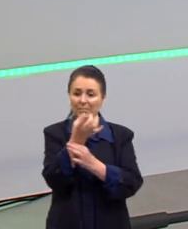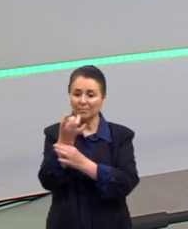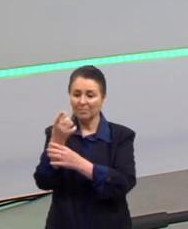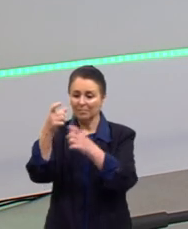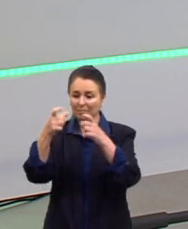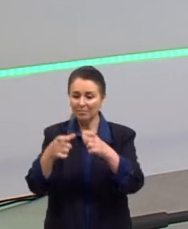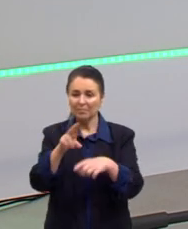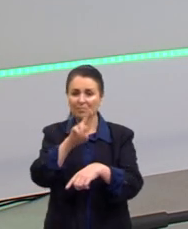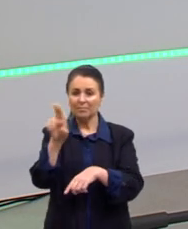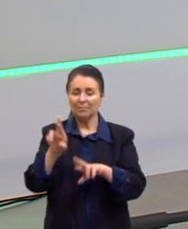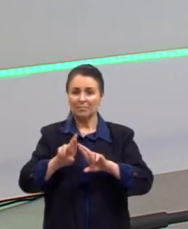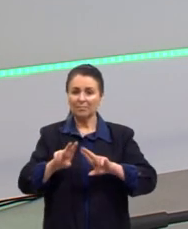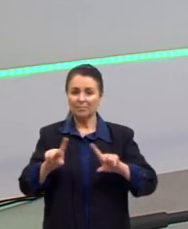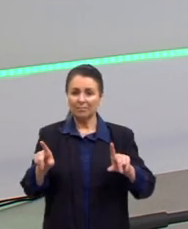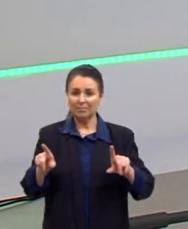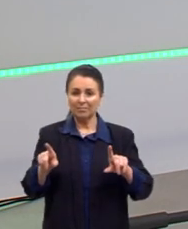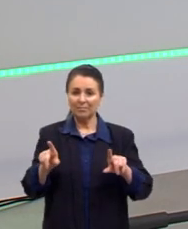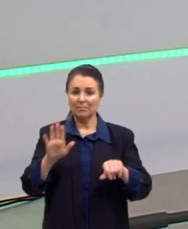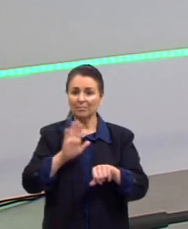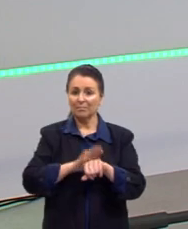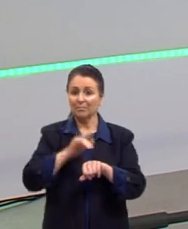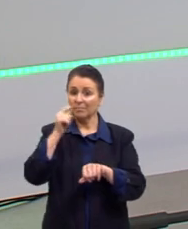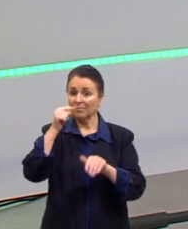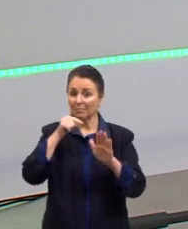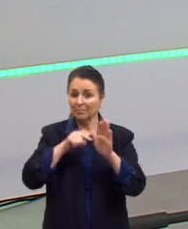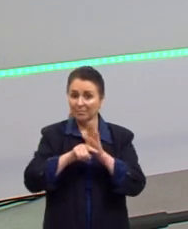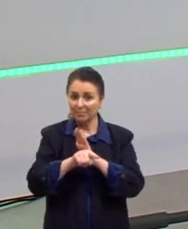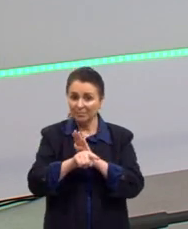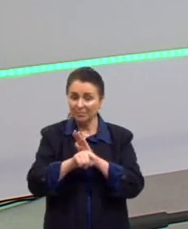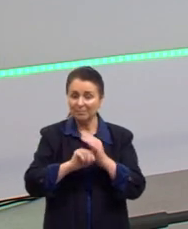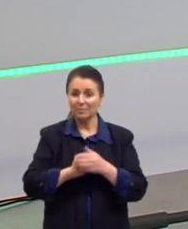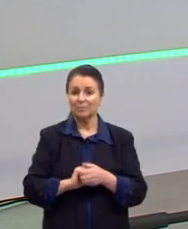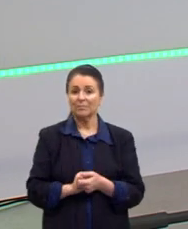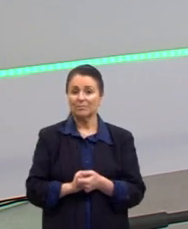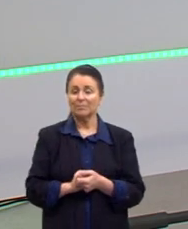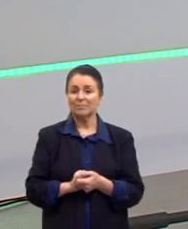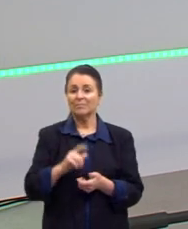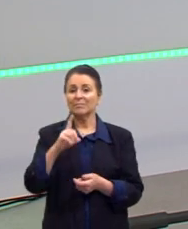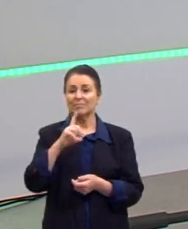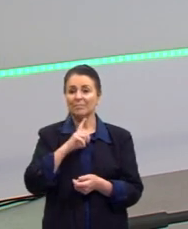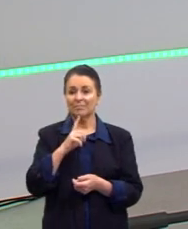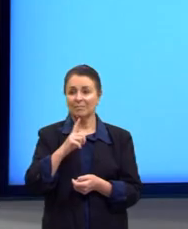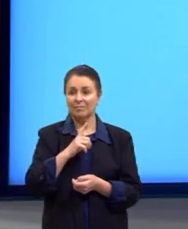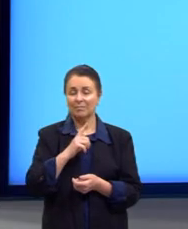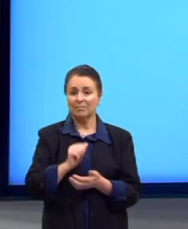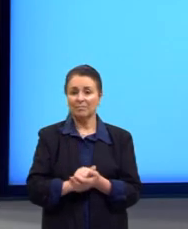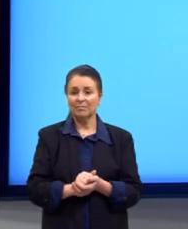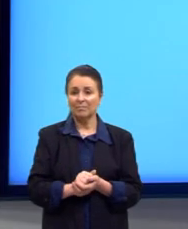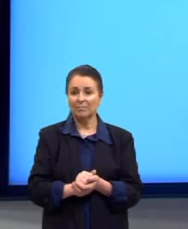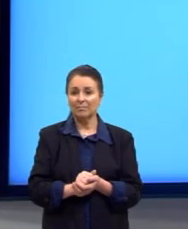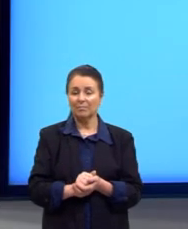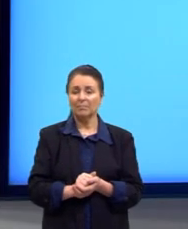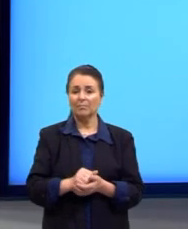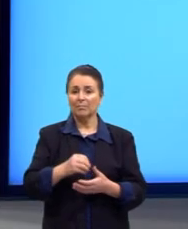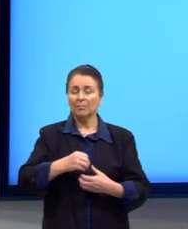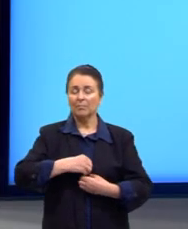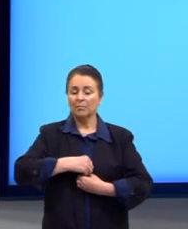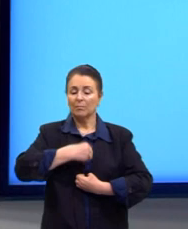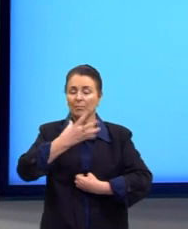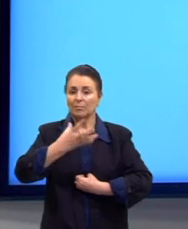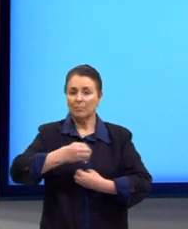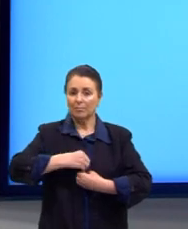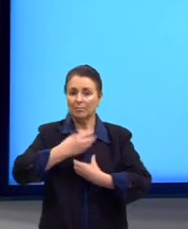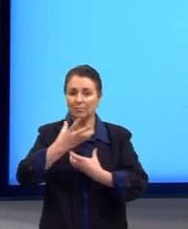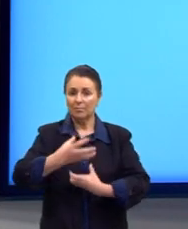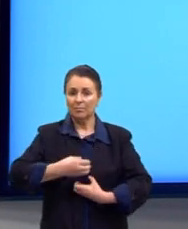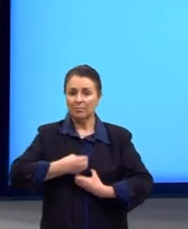diferente vamos para mais uma questão que dá tempo a gente tem aqui Um poema né que